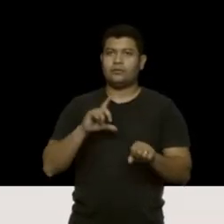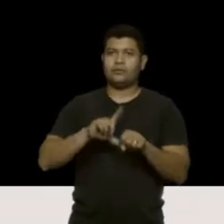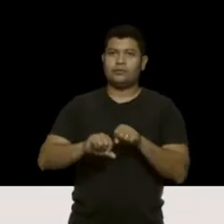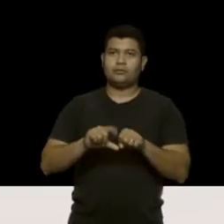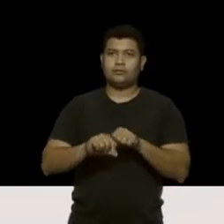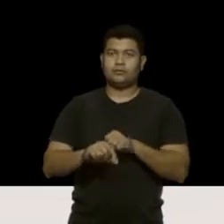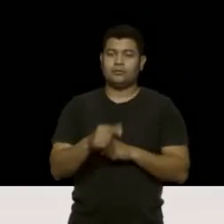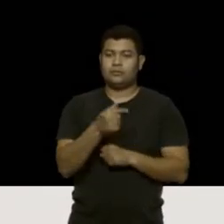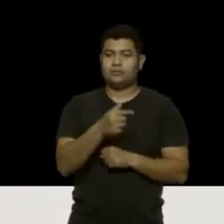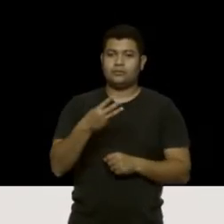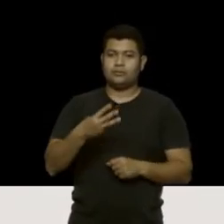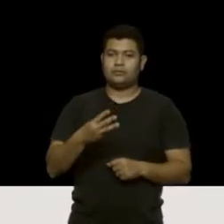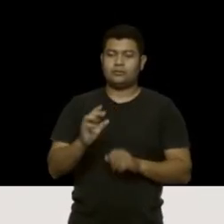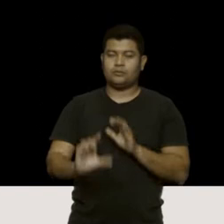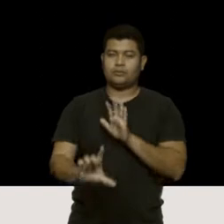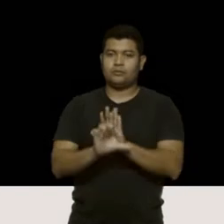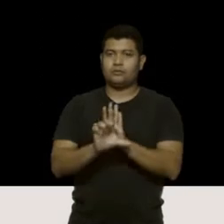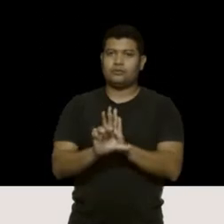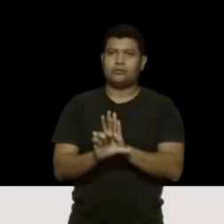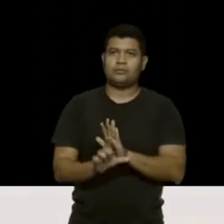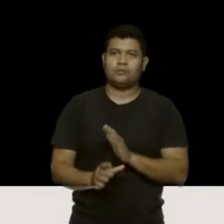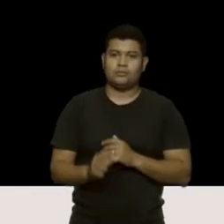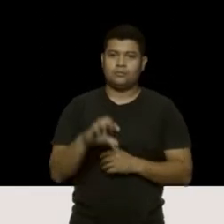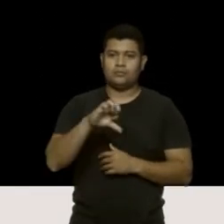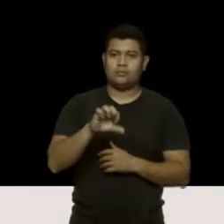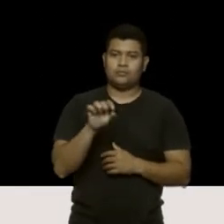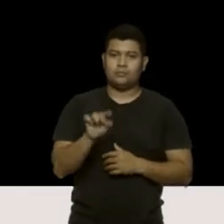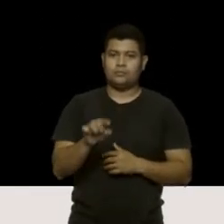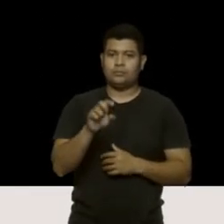do artigo 73 da Lei